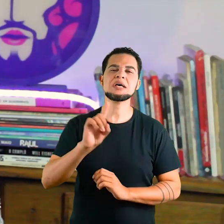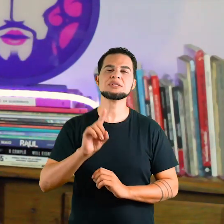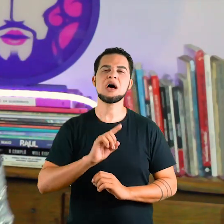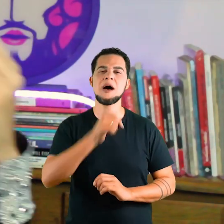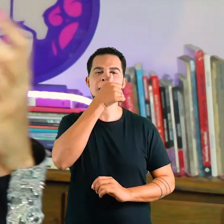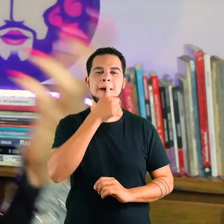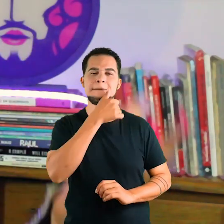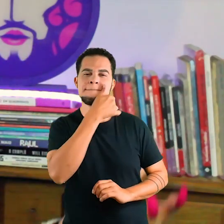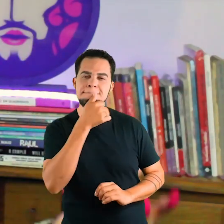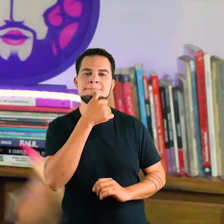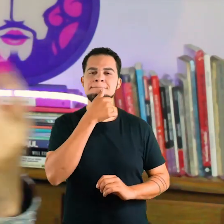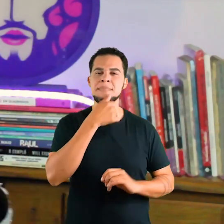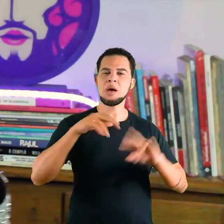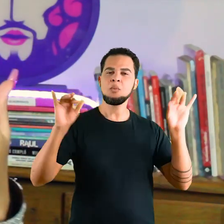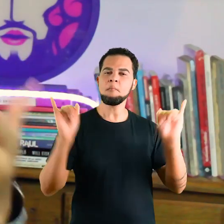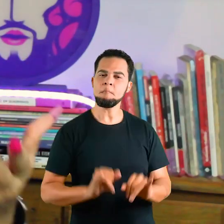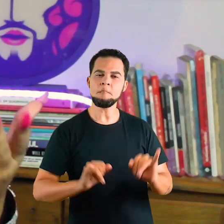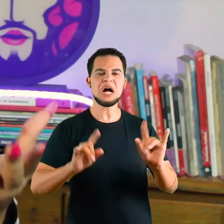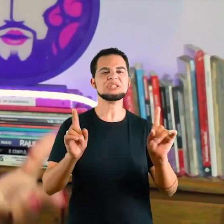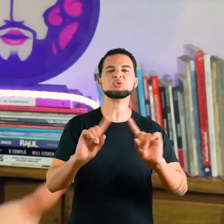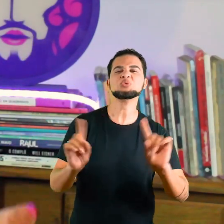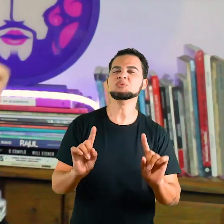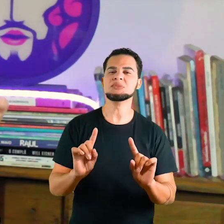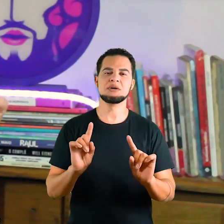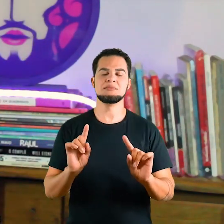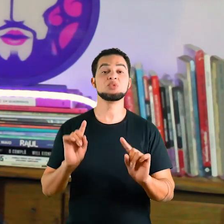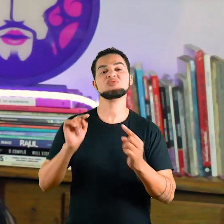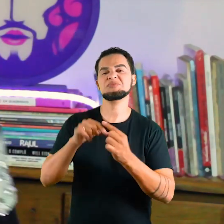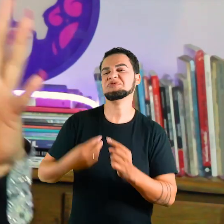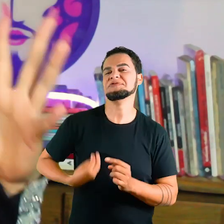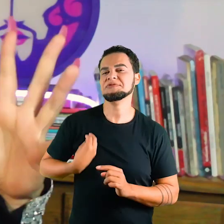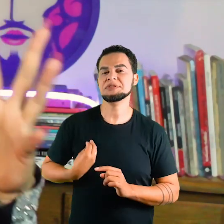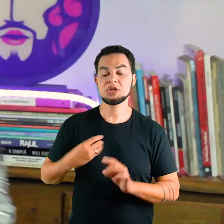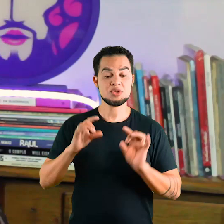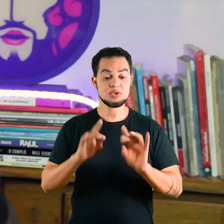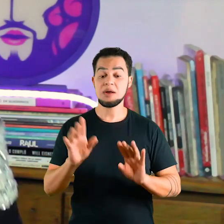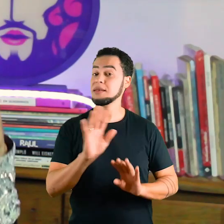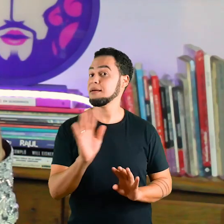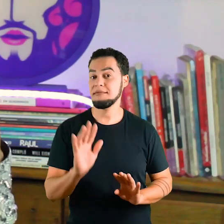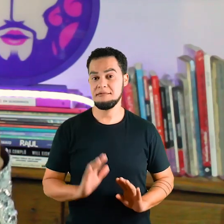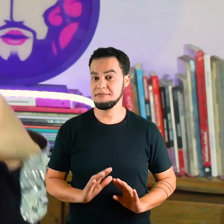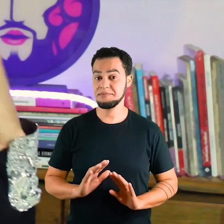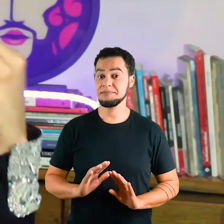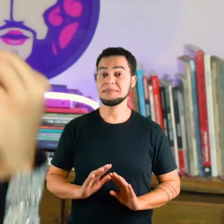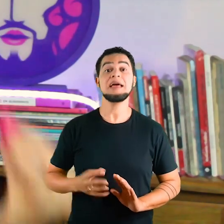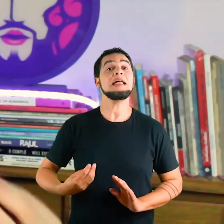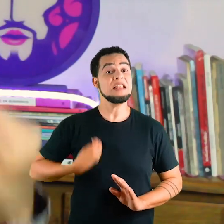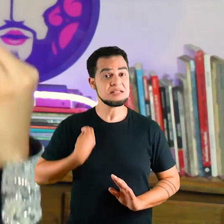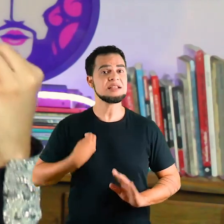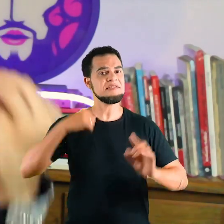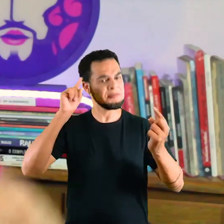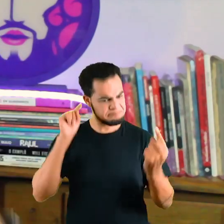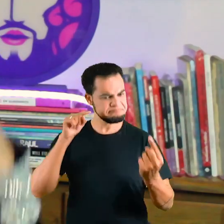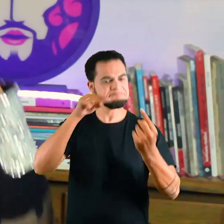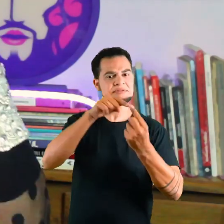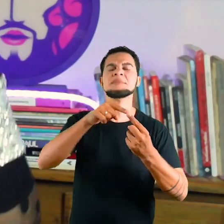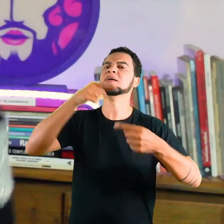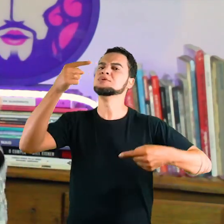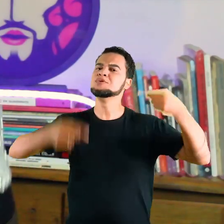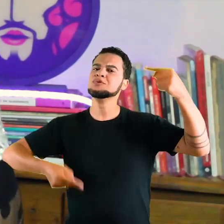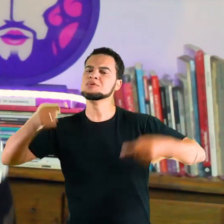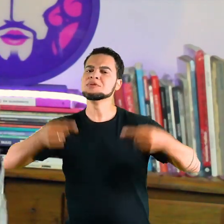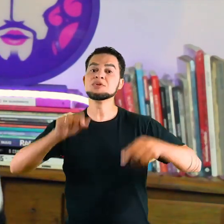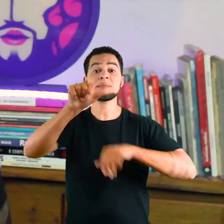dieta ou um estilo de vida como os liberais veem hoje. Mas estava no hall, olha, no hall de discussões sobre análise